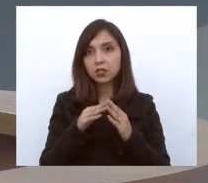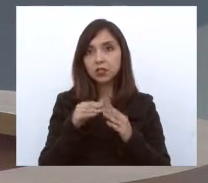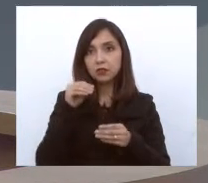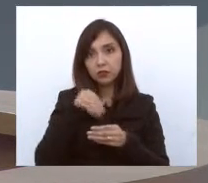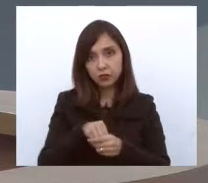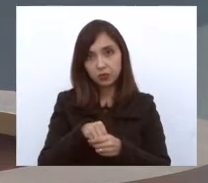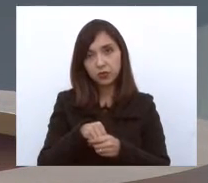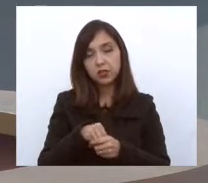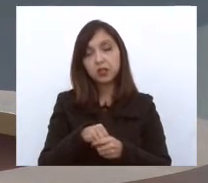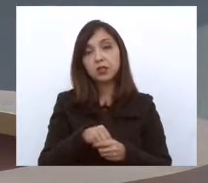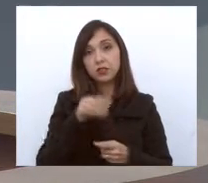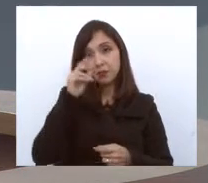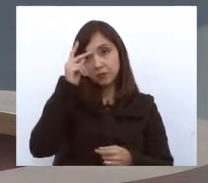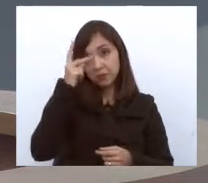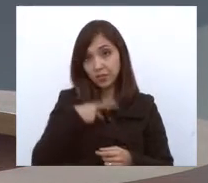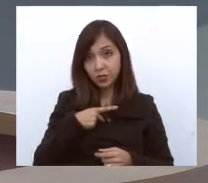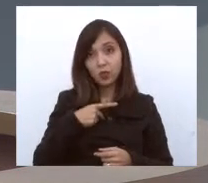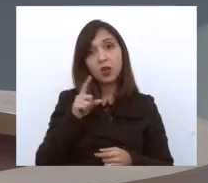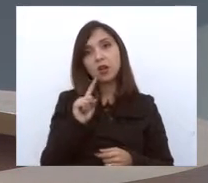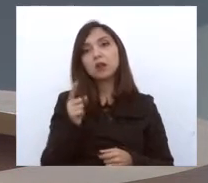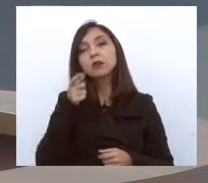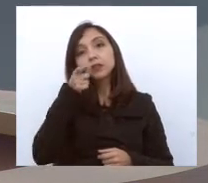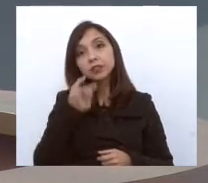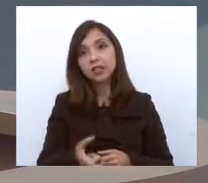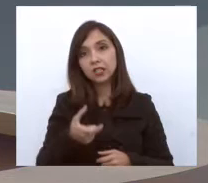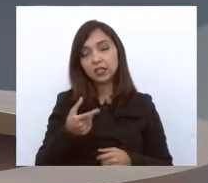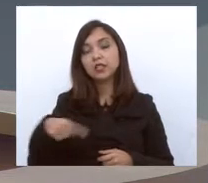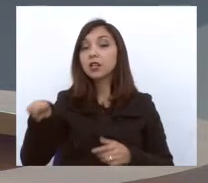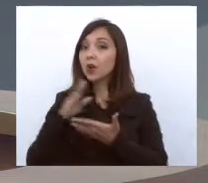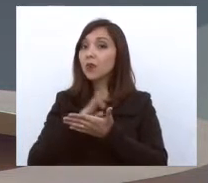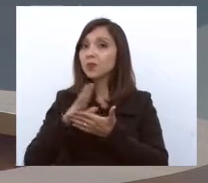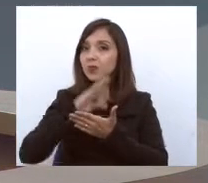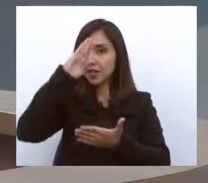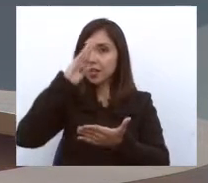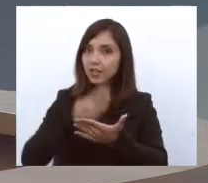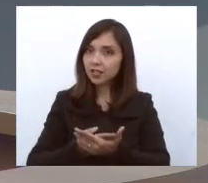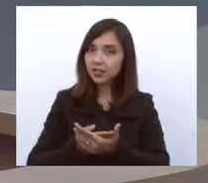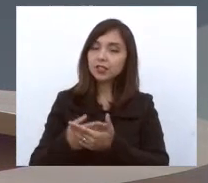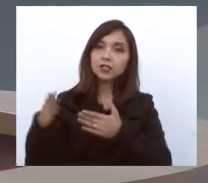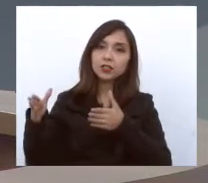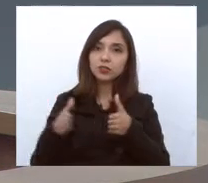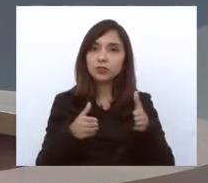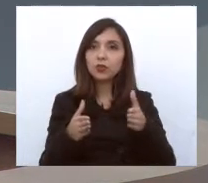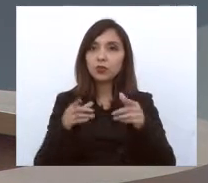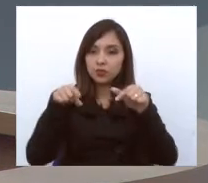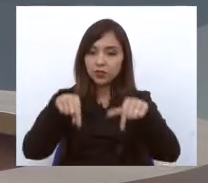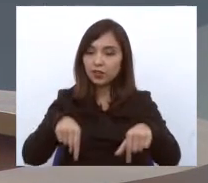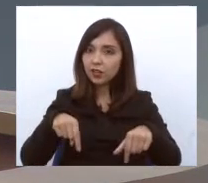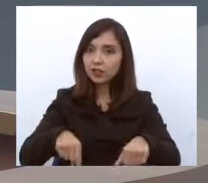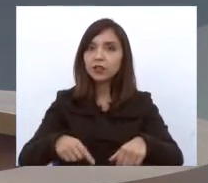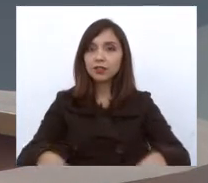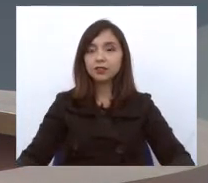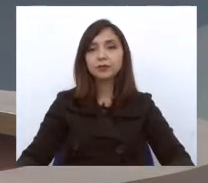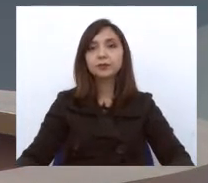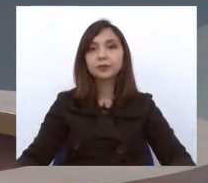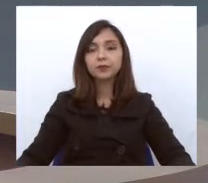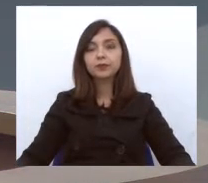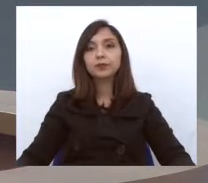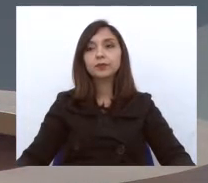seus próprios interesses, e principalmente daqueles que acreditaram e conduziram os senhores vereadores a esta